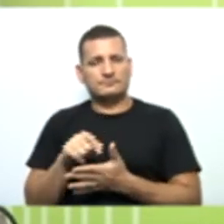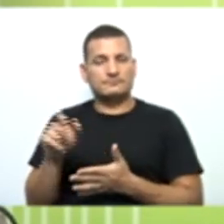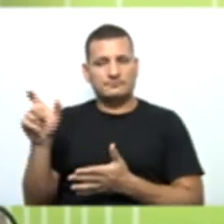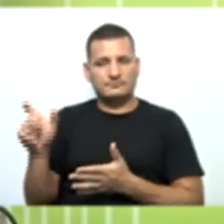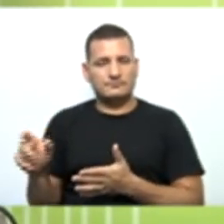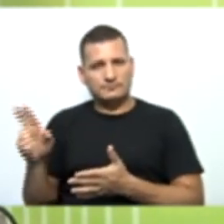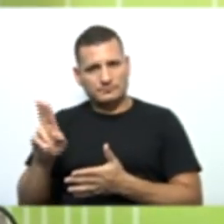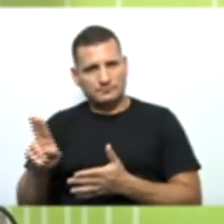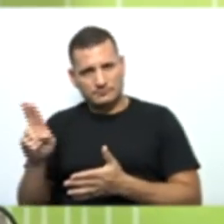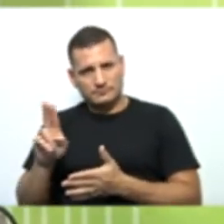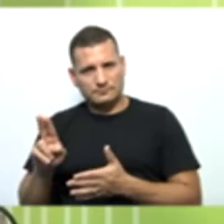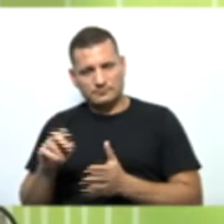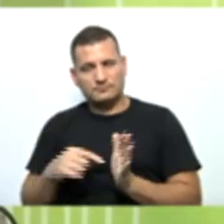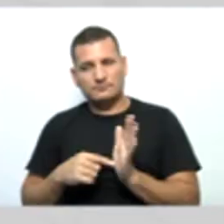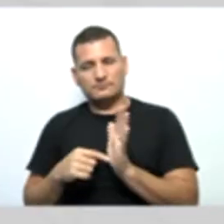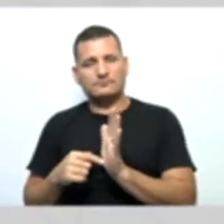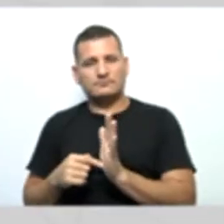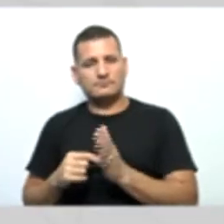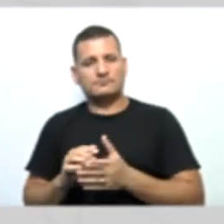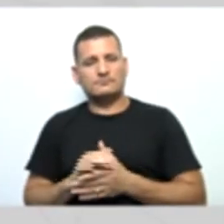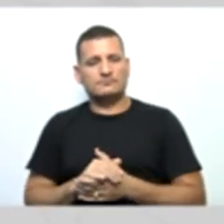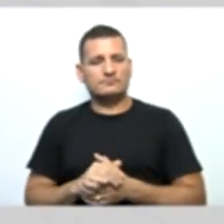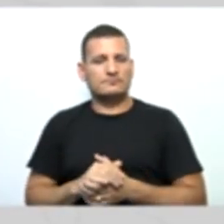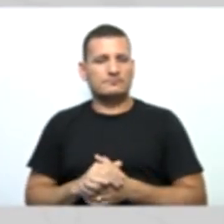problema. Vamos conhecer aqui agora